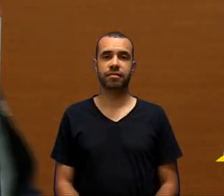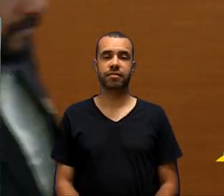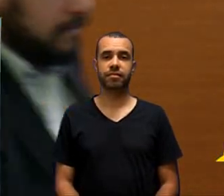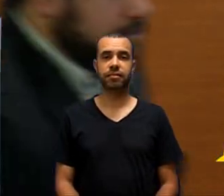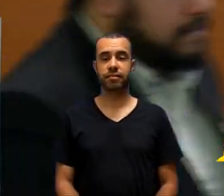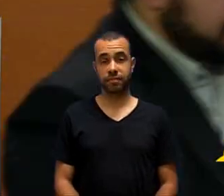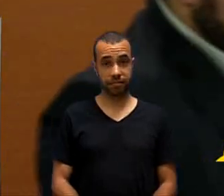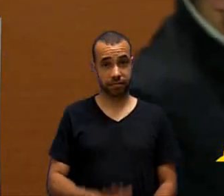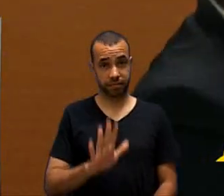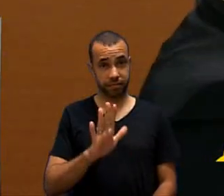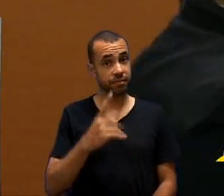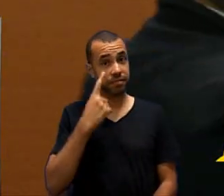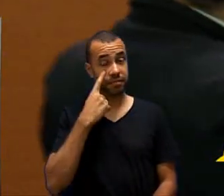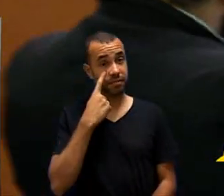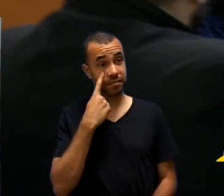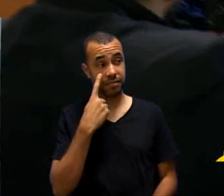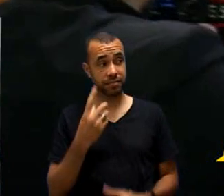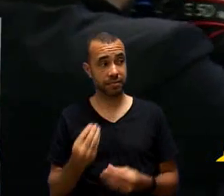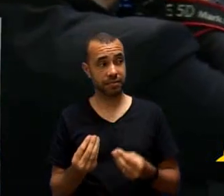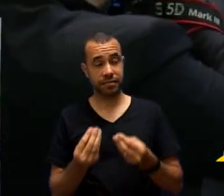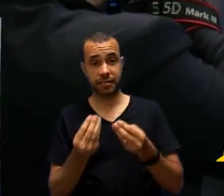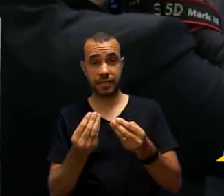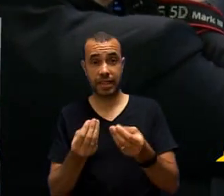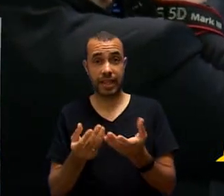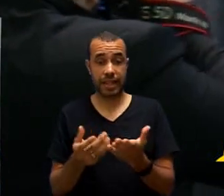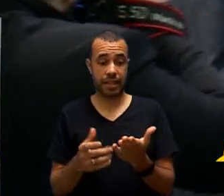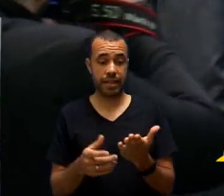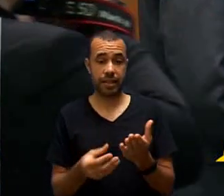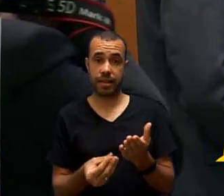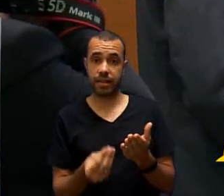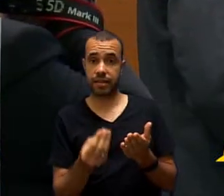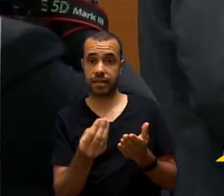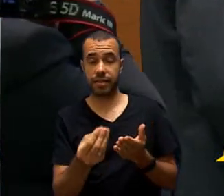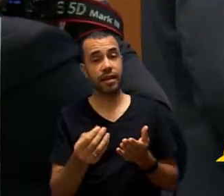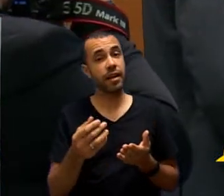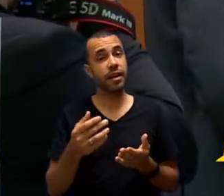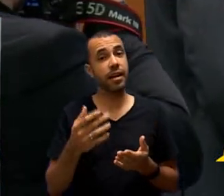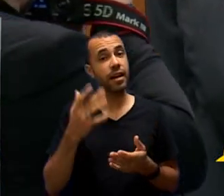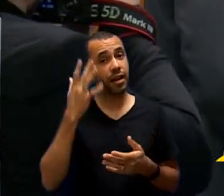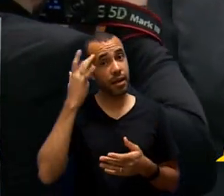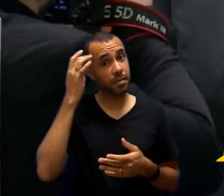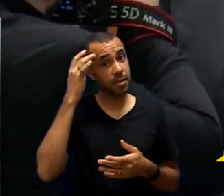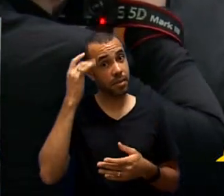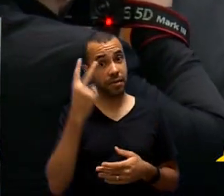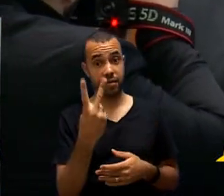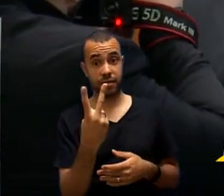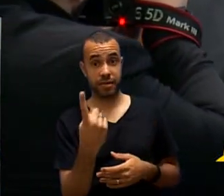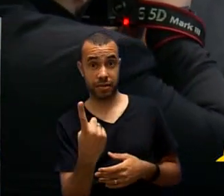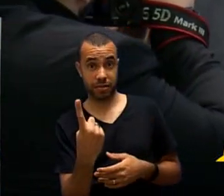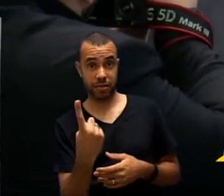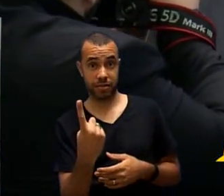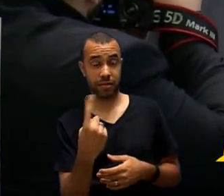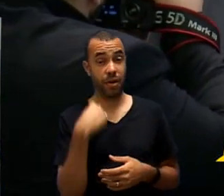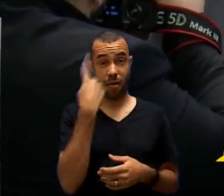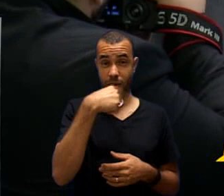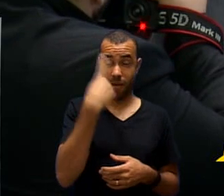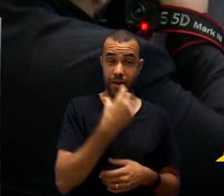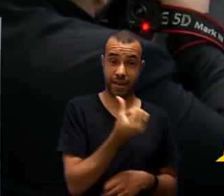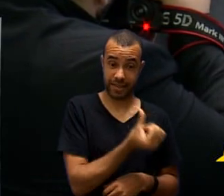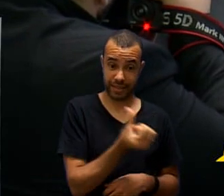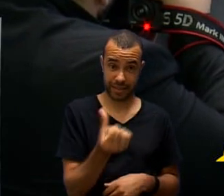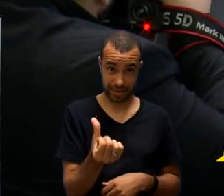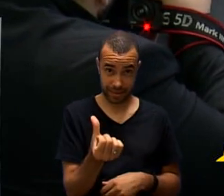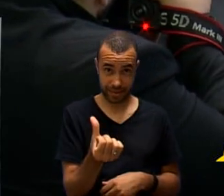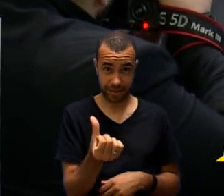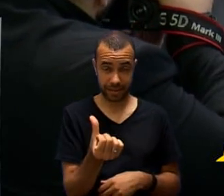Olha só, está aqui todo o trabalho que esses meninos fizeram em 21 dias e 66 horas para que essa casa